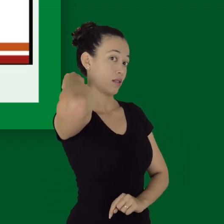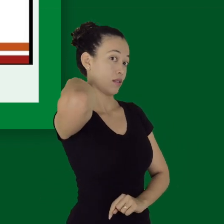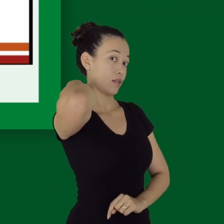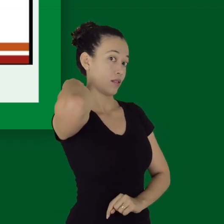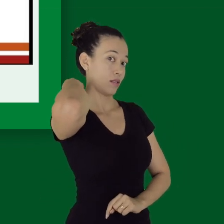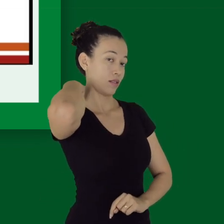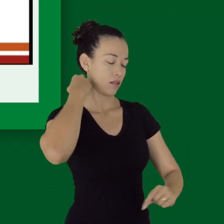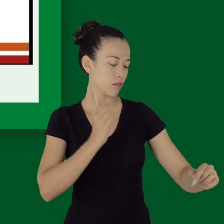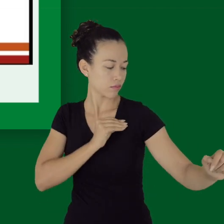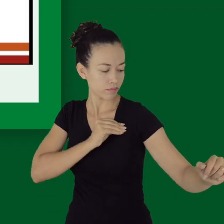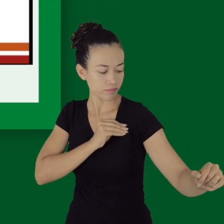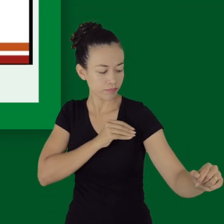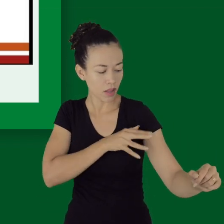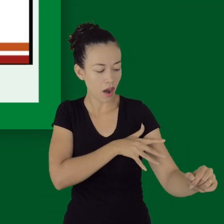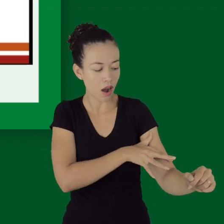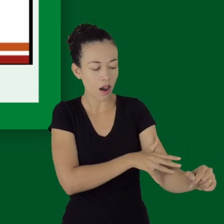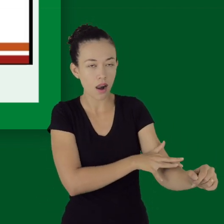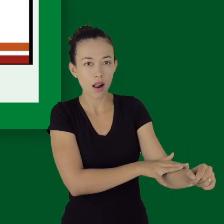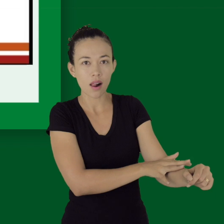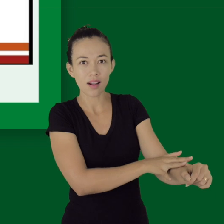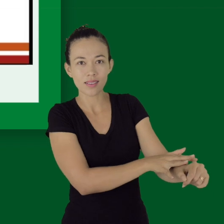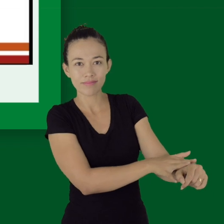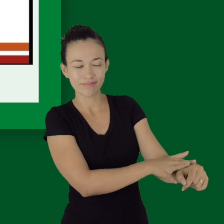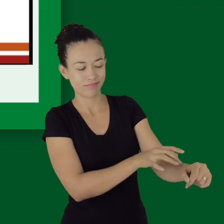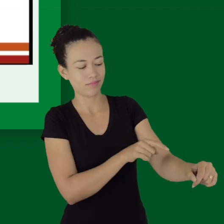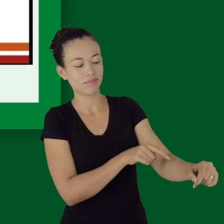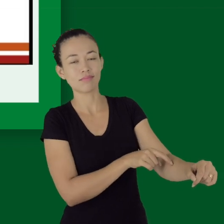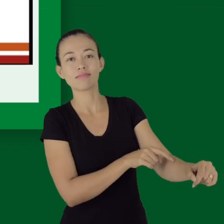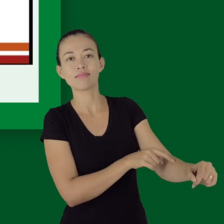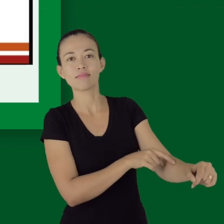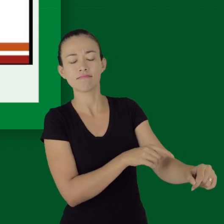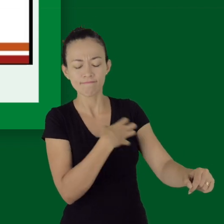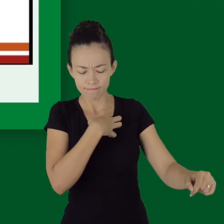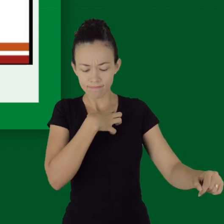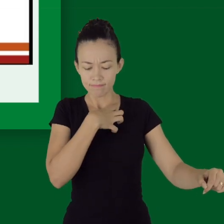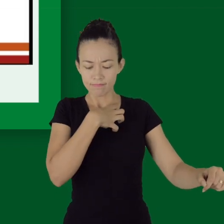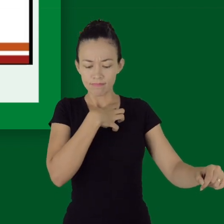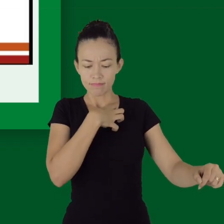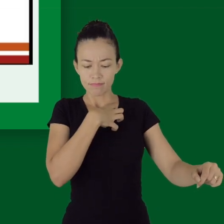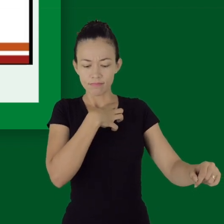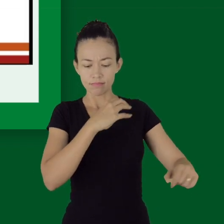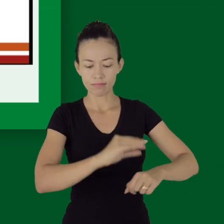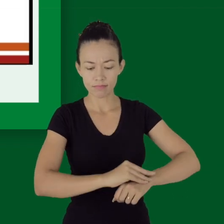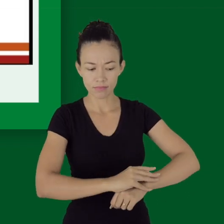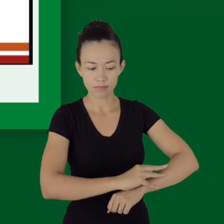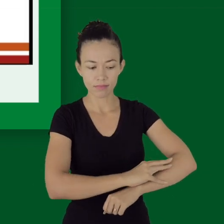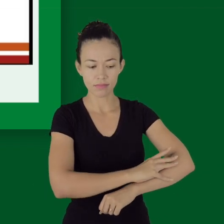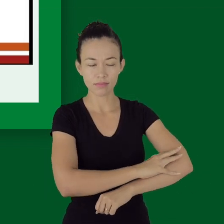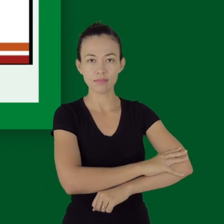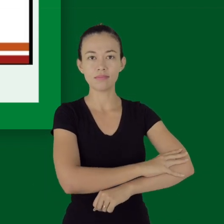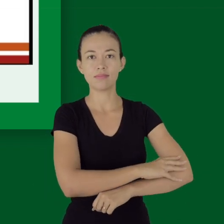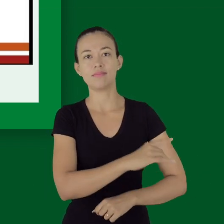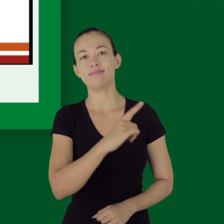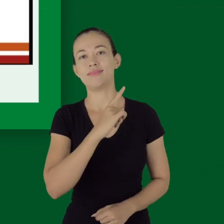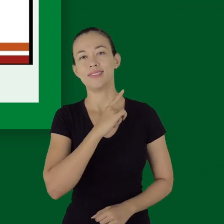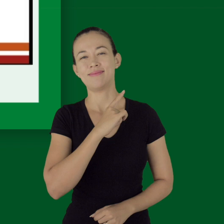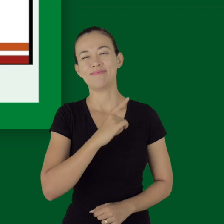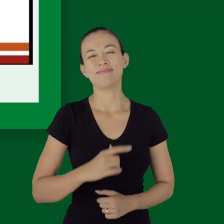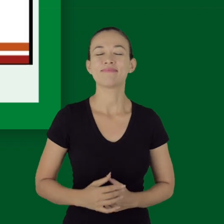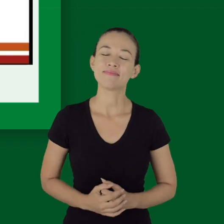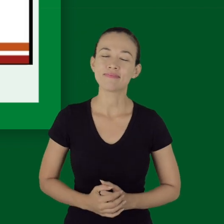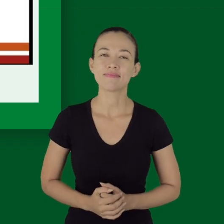da pele, ela é inervada por um determinado grupo axonial, que corresponde a uma determinada raiz